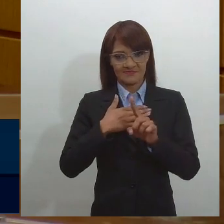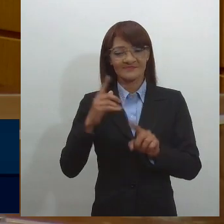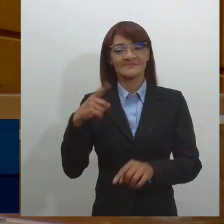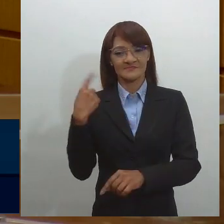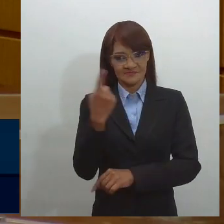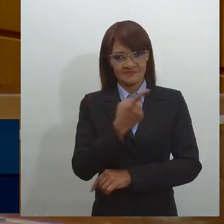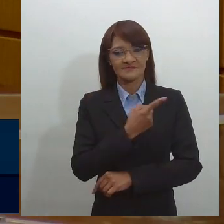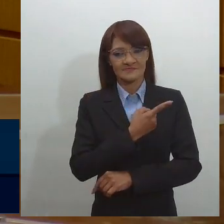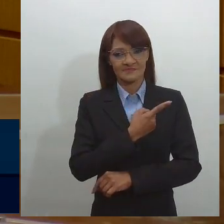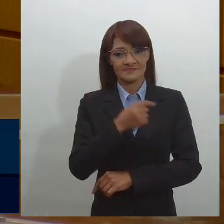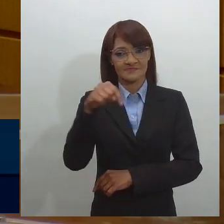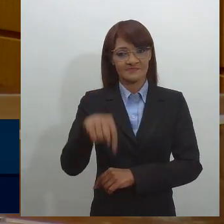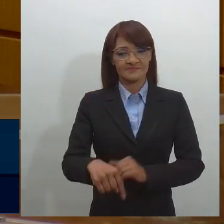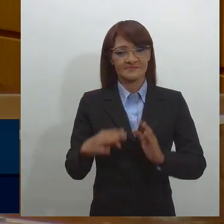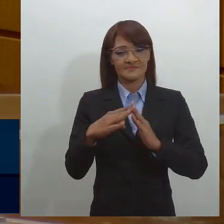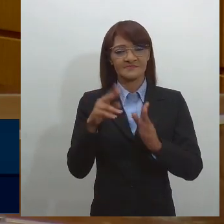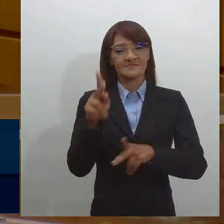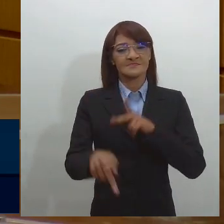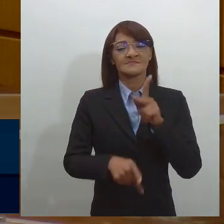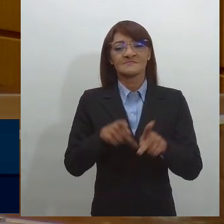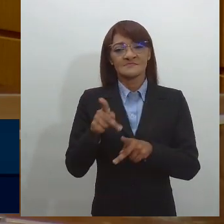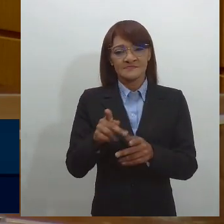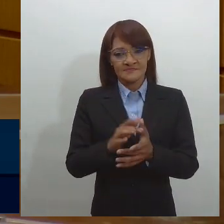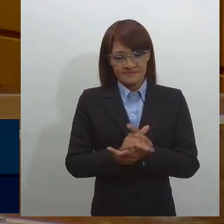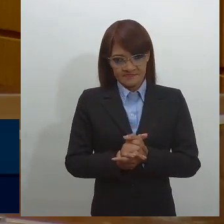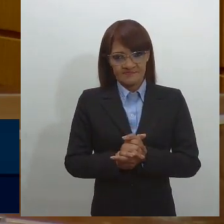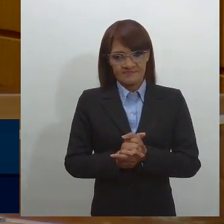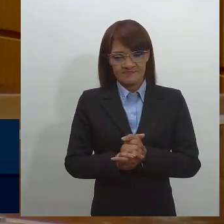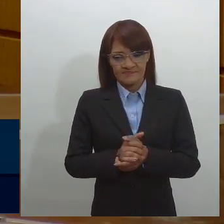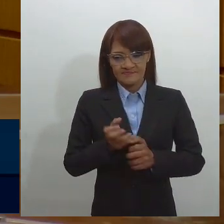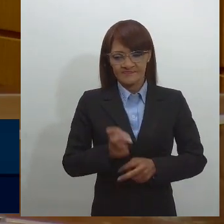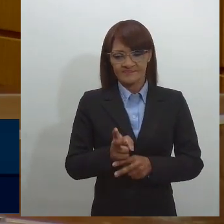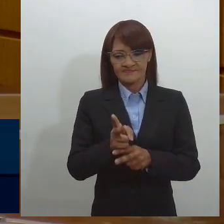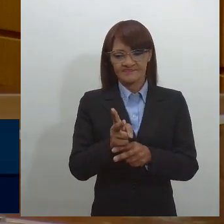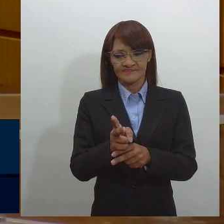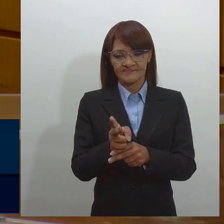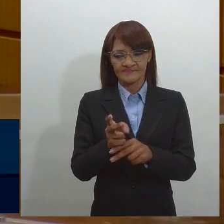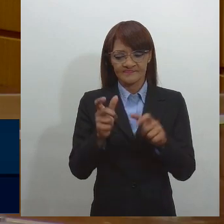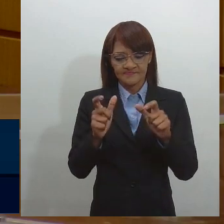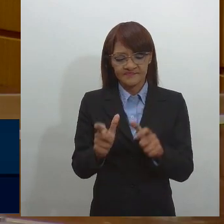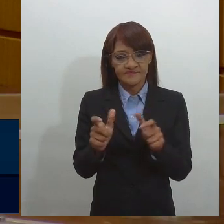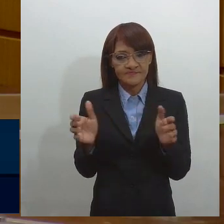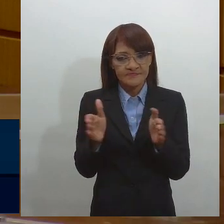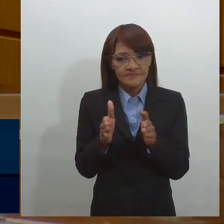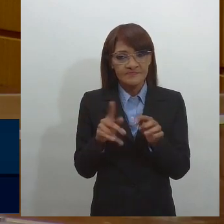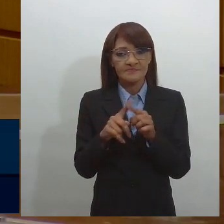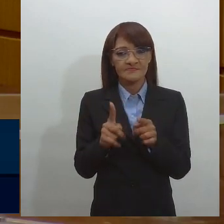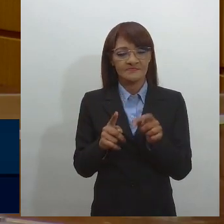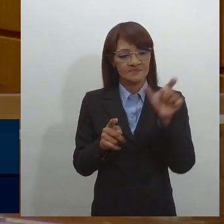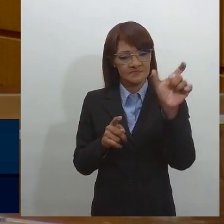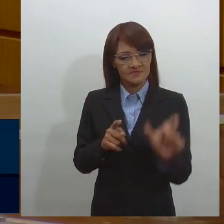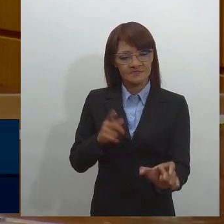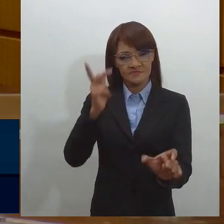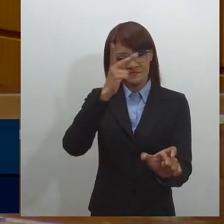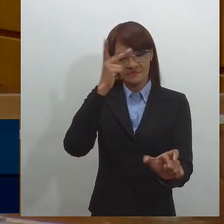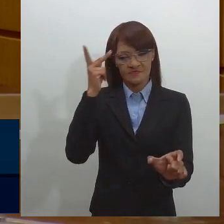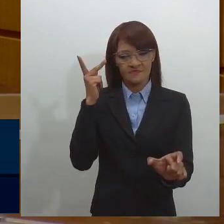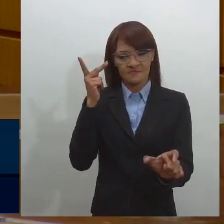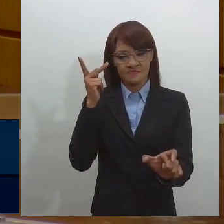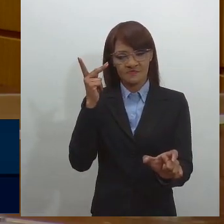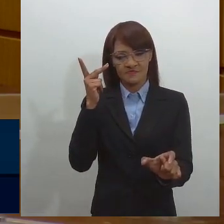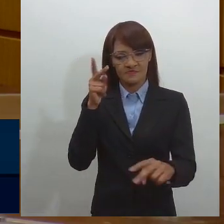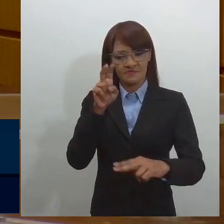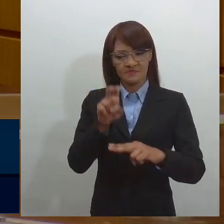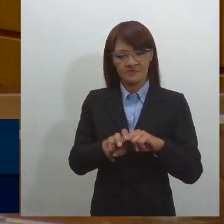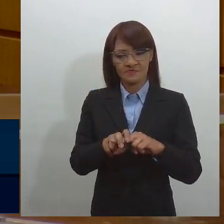e ali seria até um espaço pequeno, mas aquela pessoa que irá ocupar aquela cadeira tem um coração de mãe,